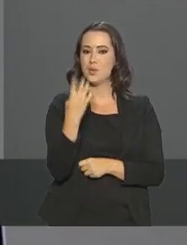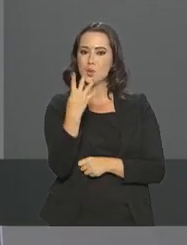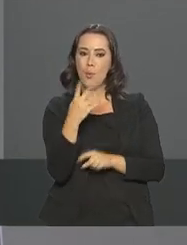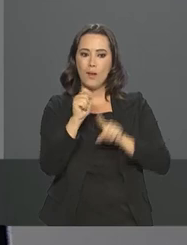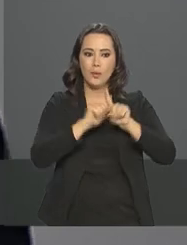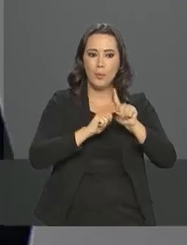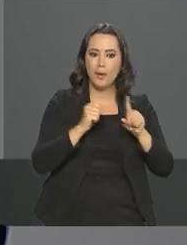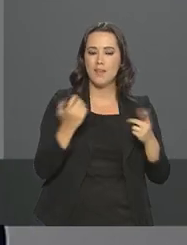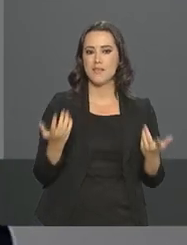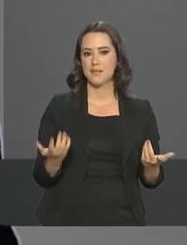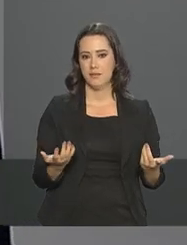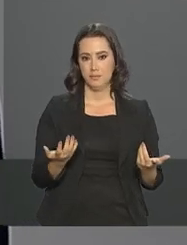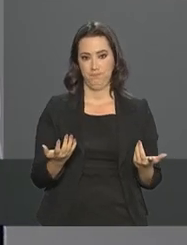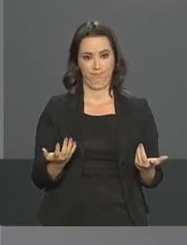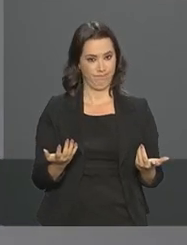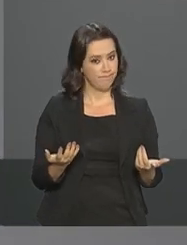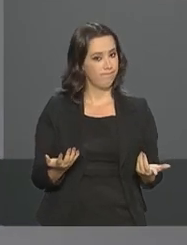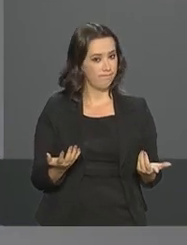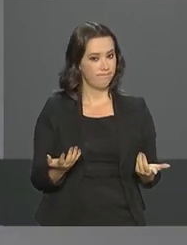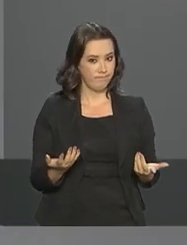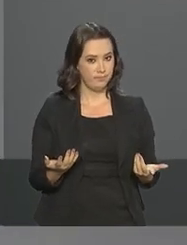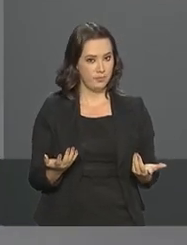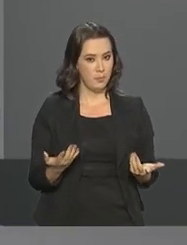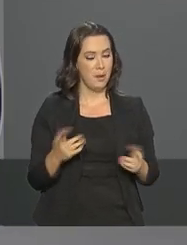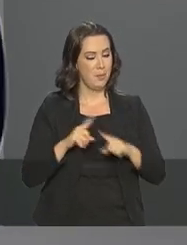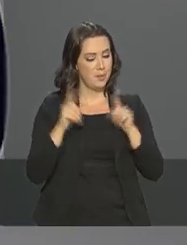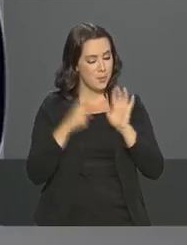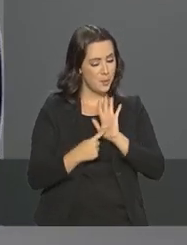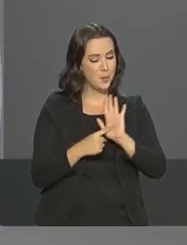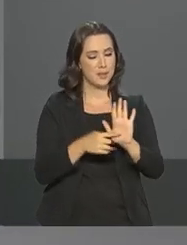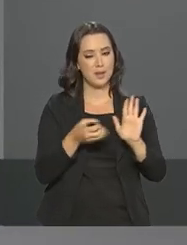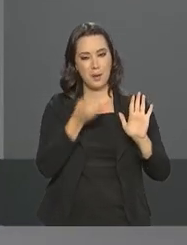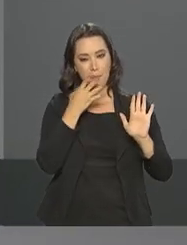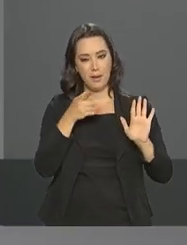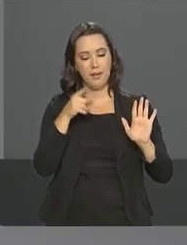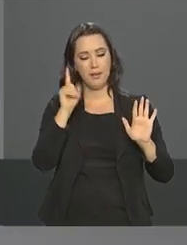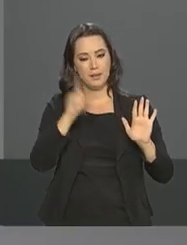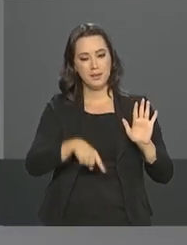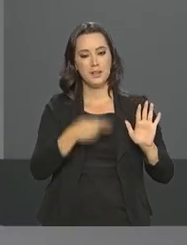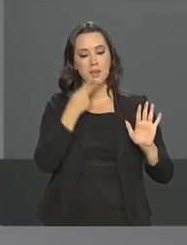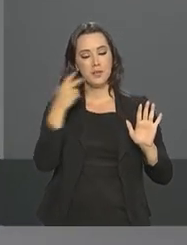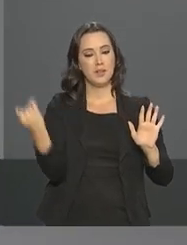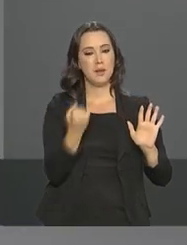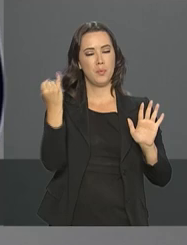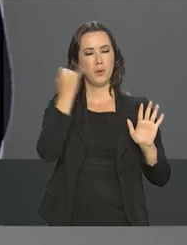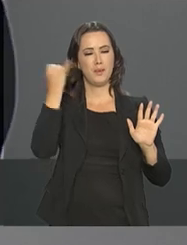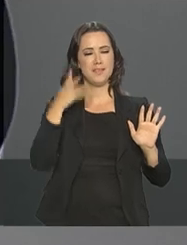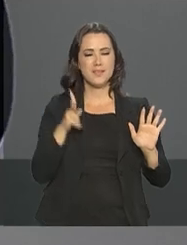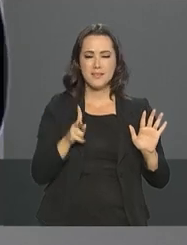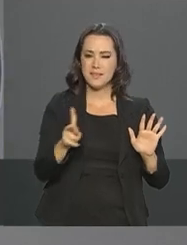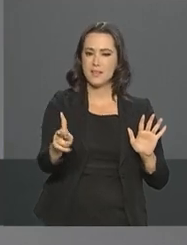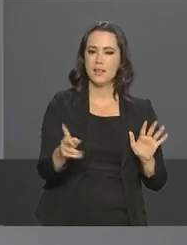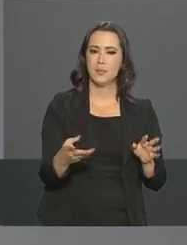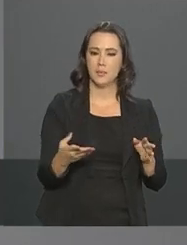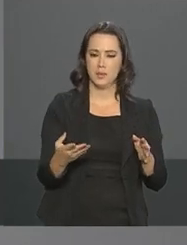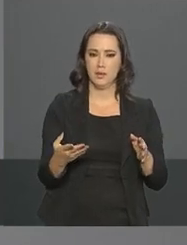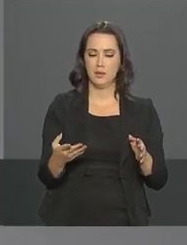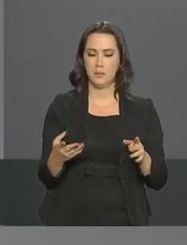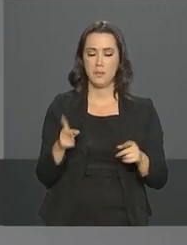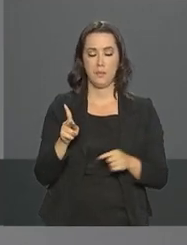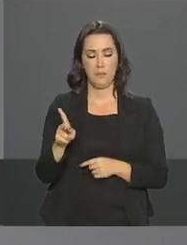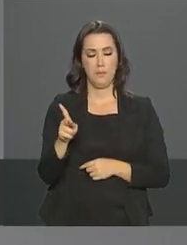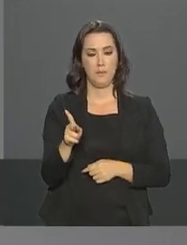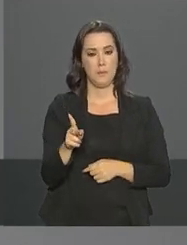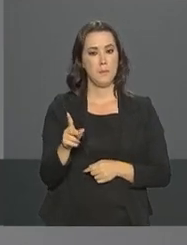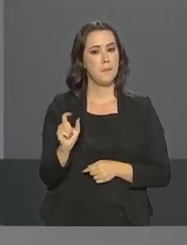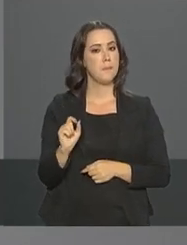meses e para ilustrar bem embora tecnicamente esta matéria eu ressaltou sempre que